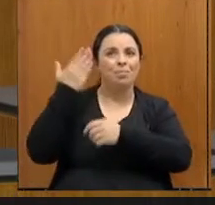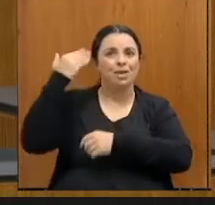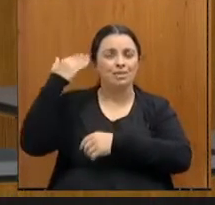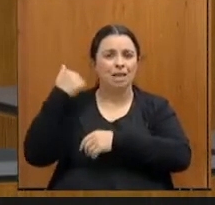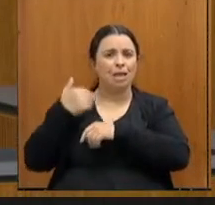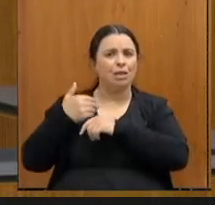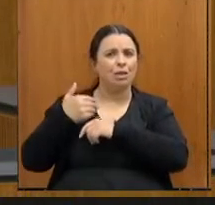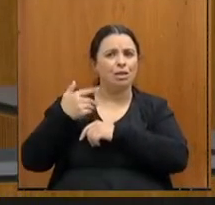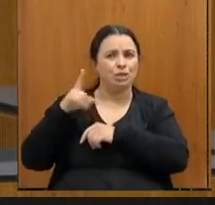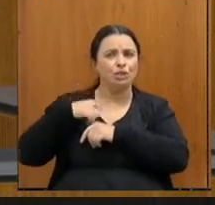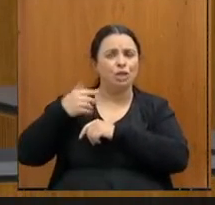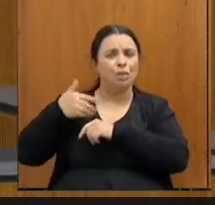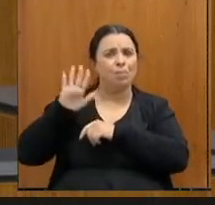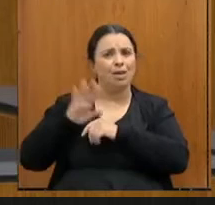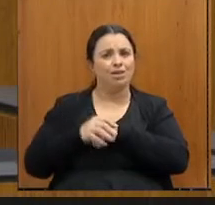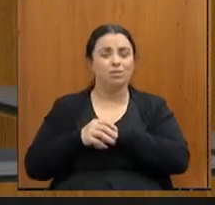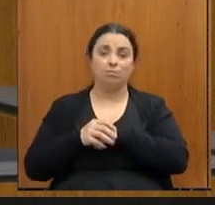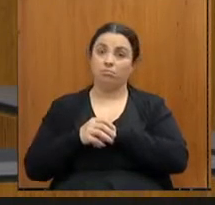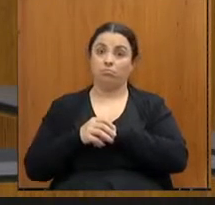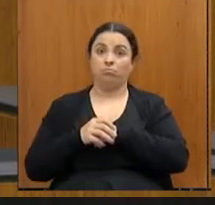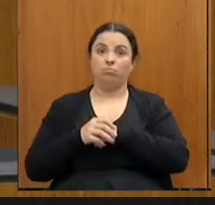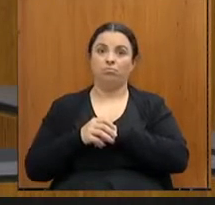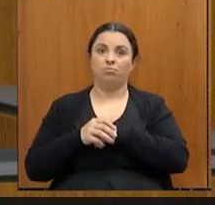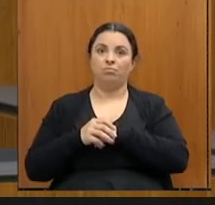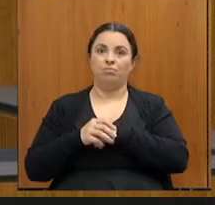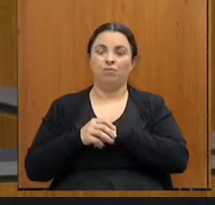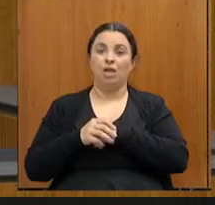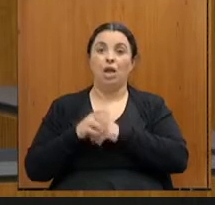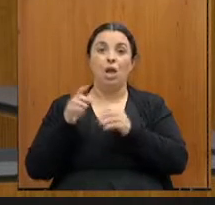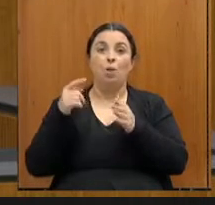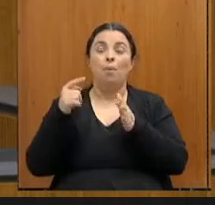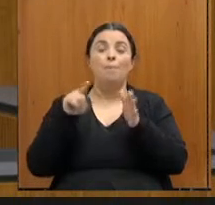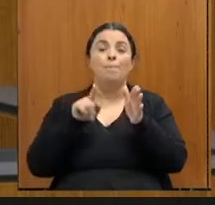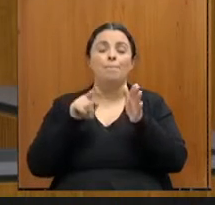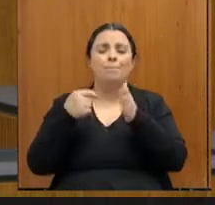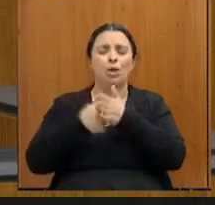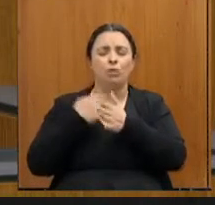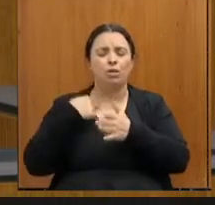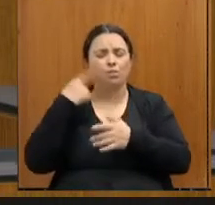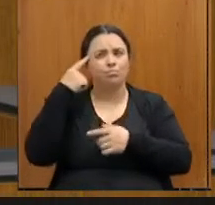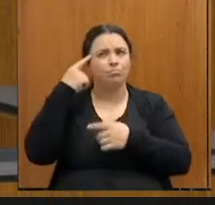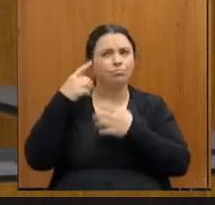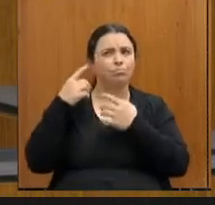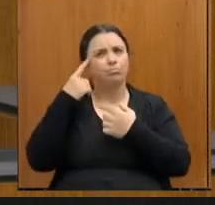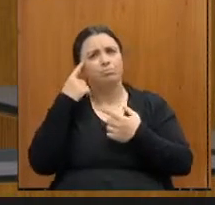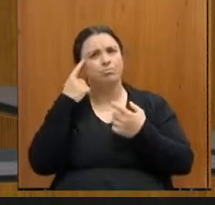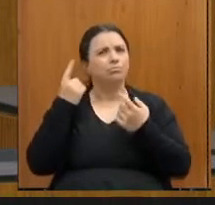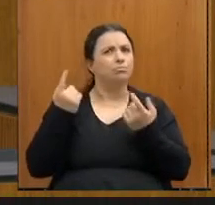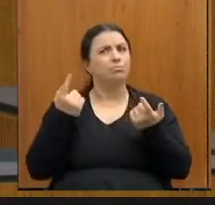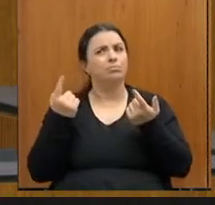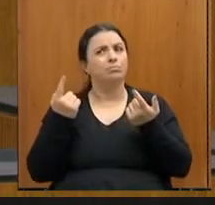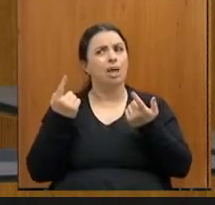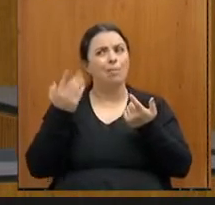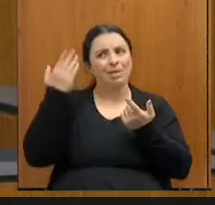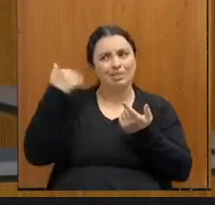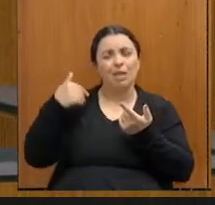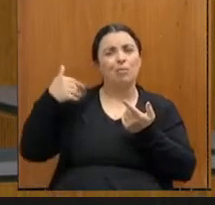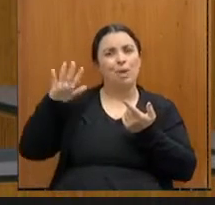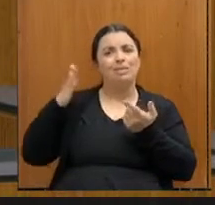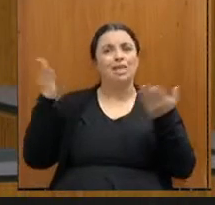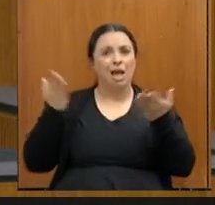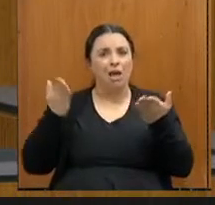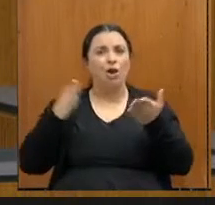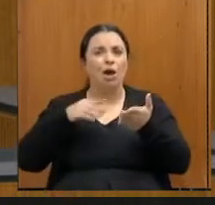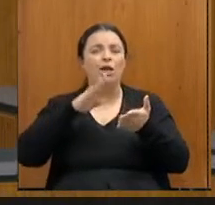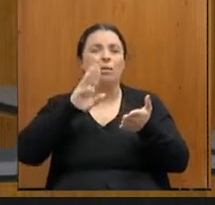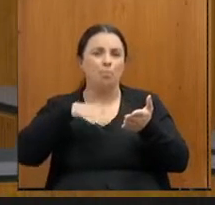Tô fazendo uma pergunta que é para todos nós não é para o presidente da empresa porque no passado foi mais agora tá menos então